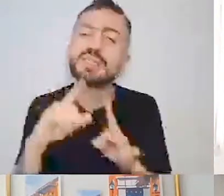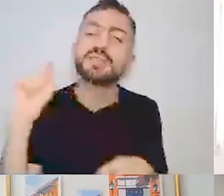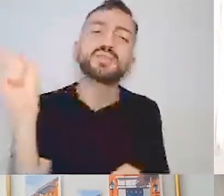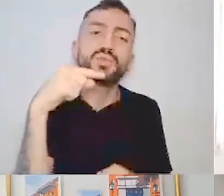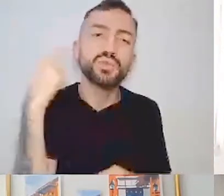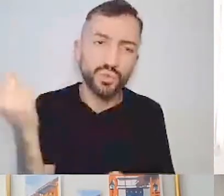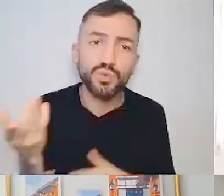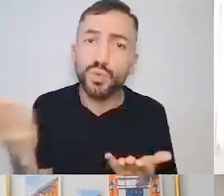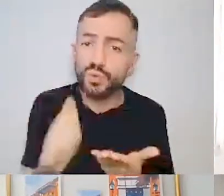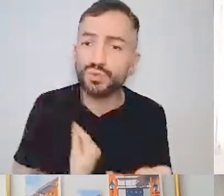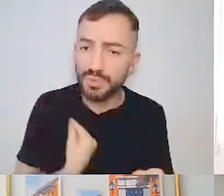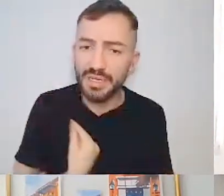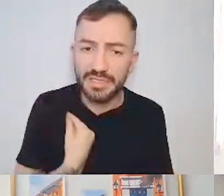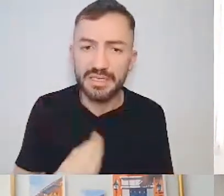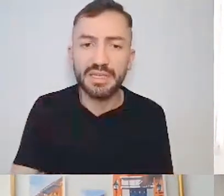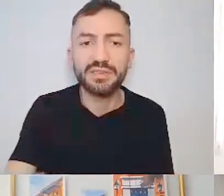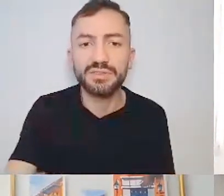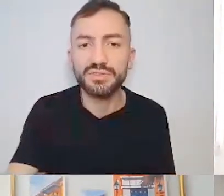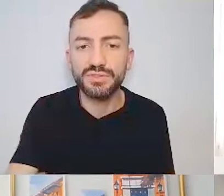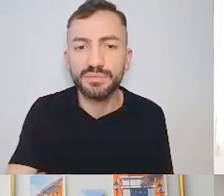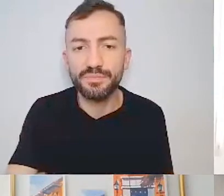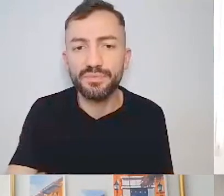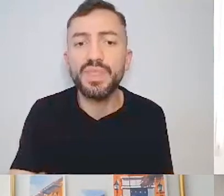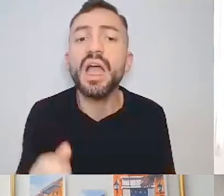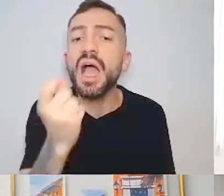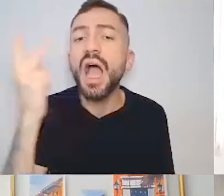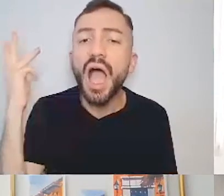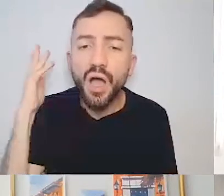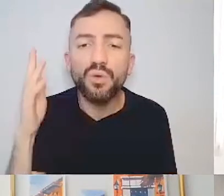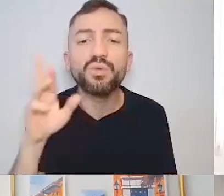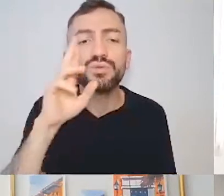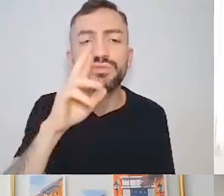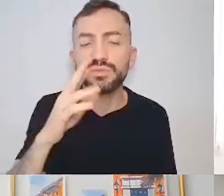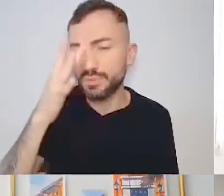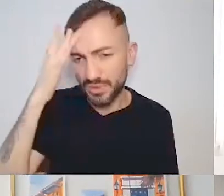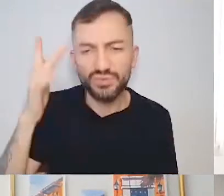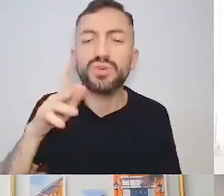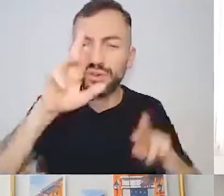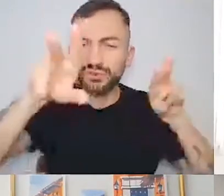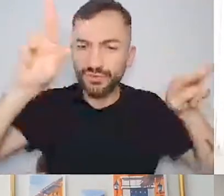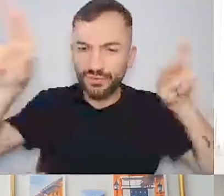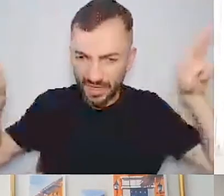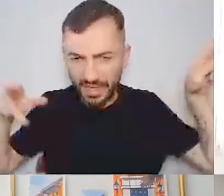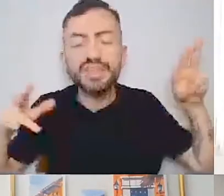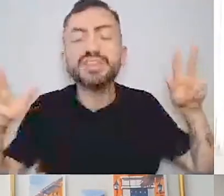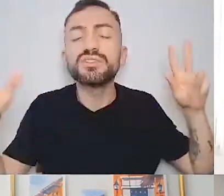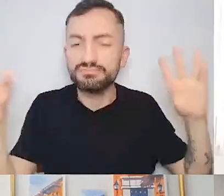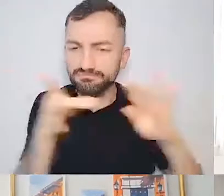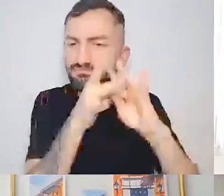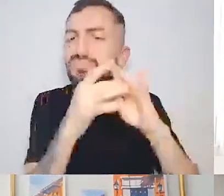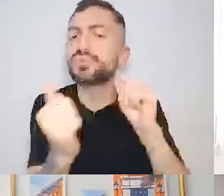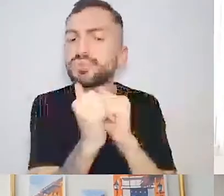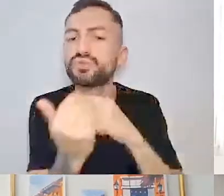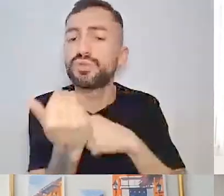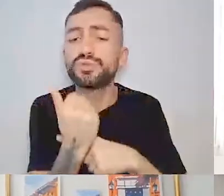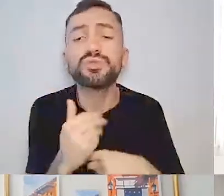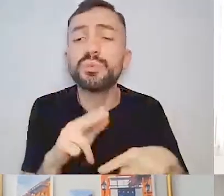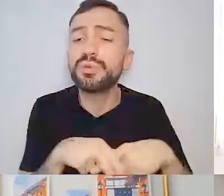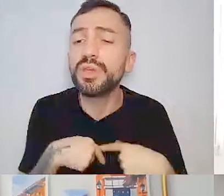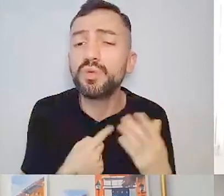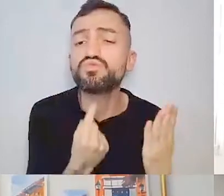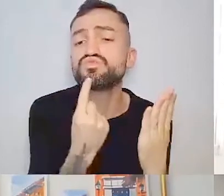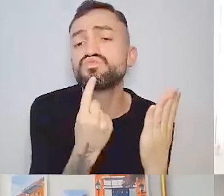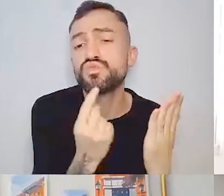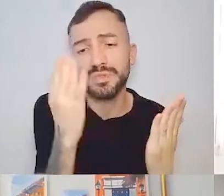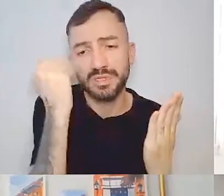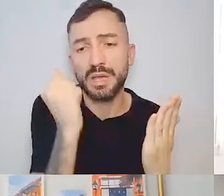todas. Parcerias foram feitas com profissionais de diferentes áreas, como já foi falado, pois um único saber e uma única